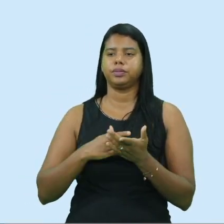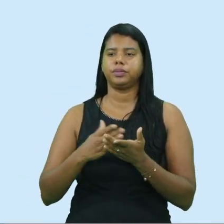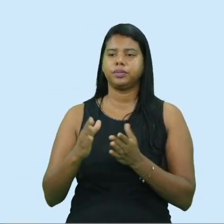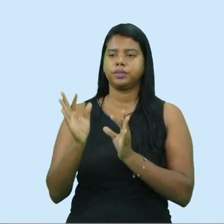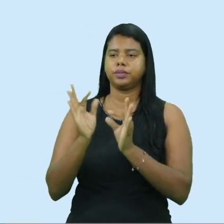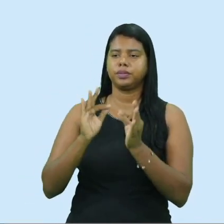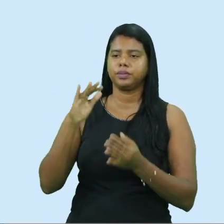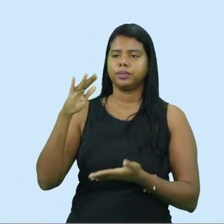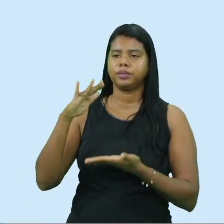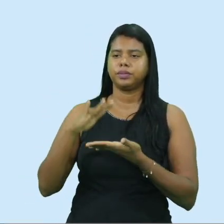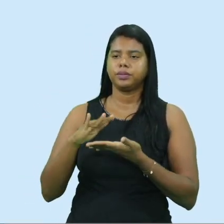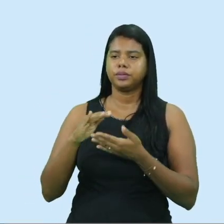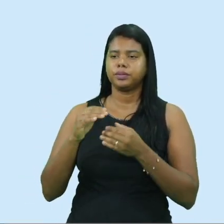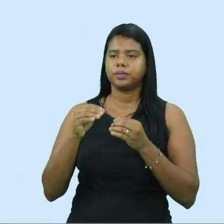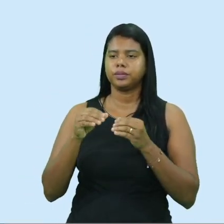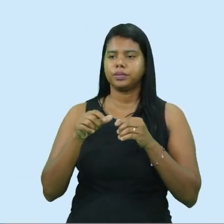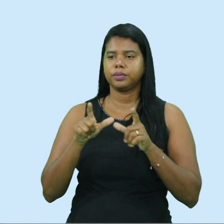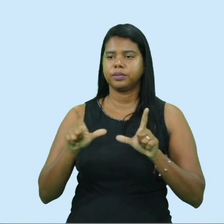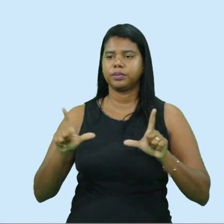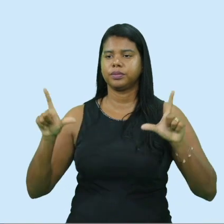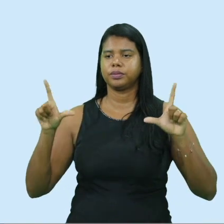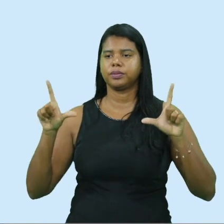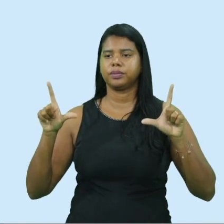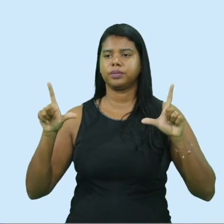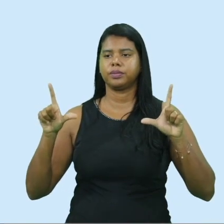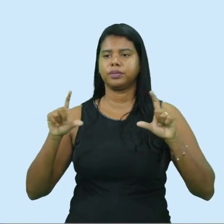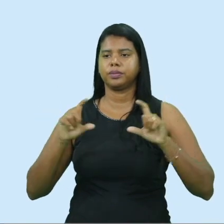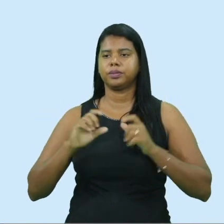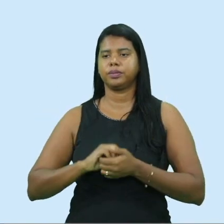apertadas, ou expandidas, mais folgadas.